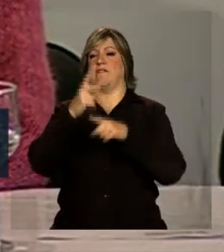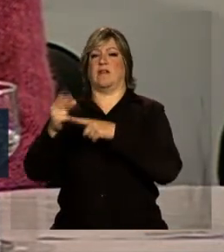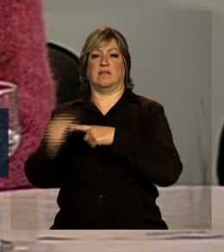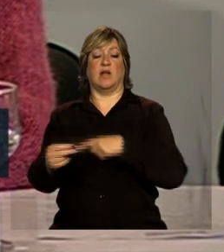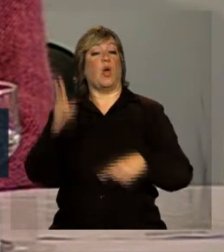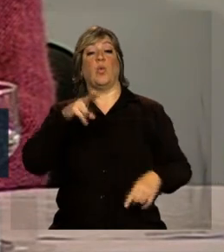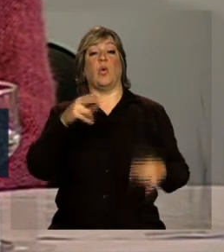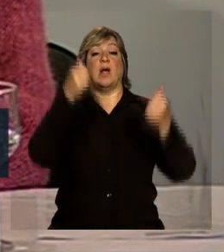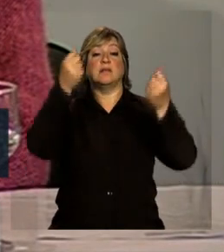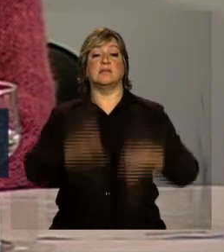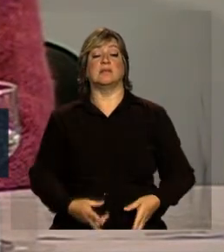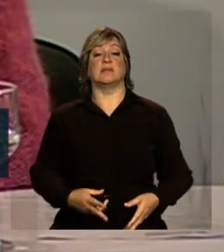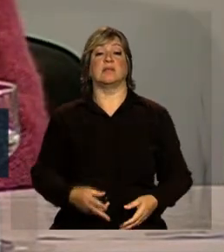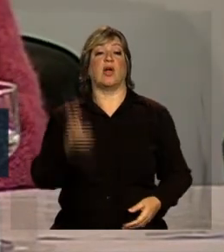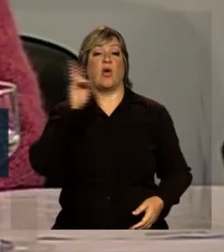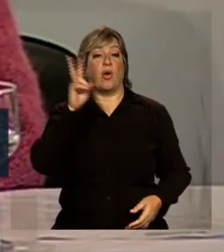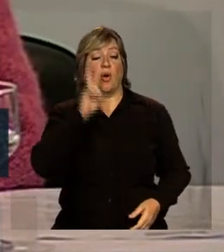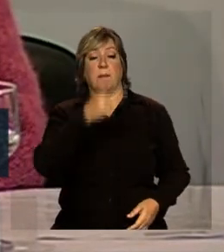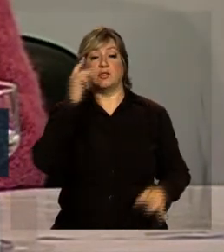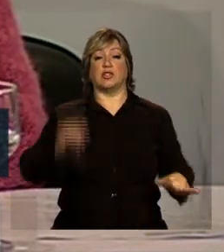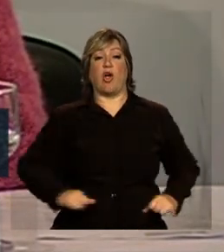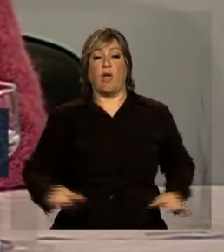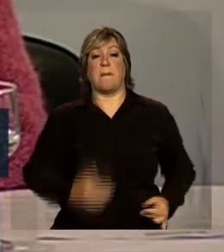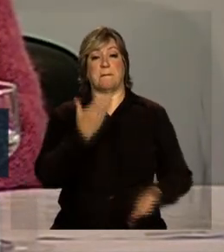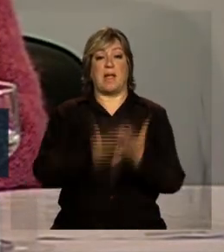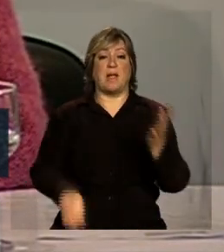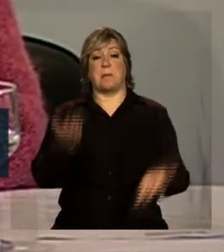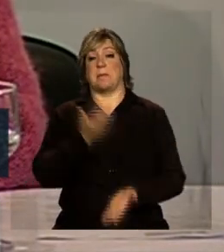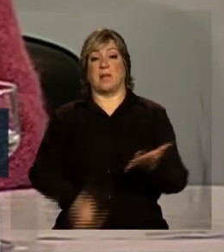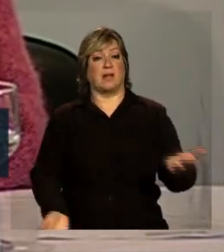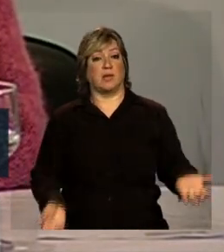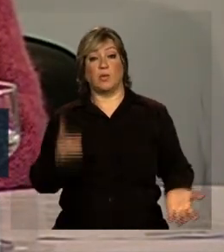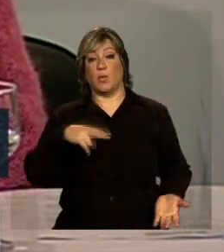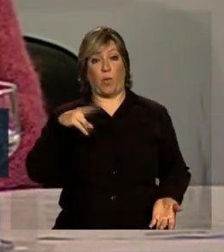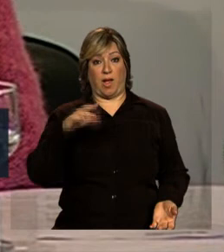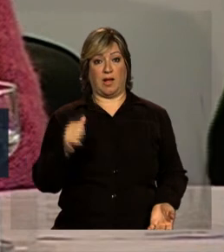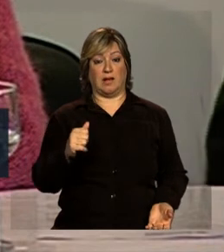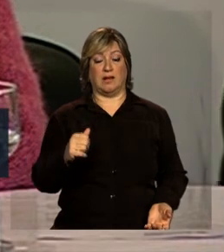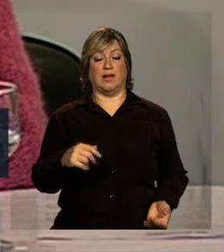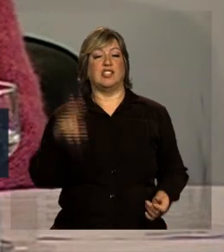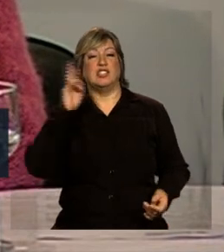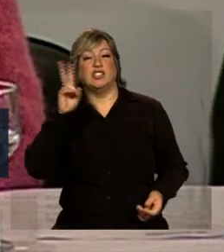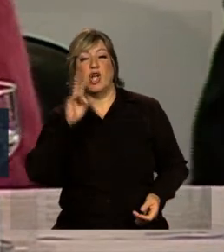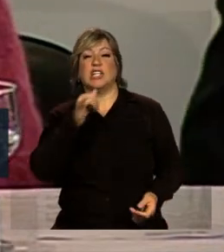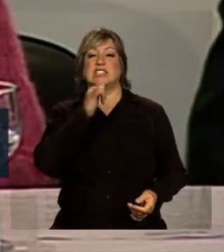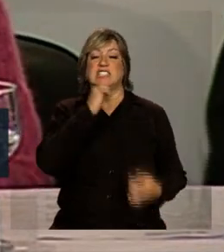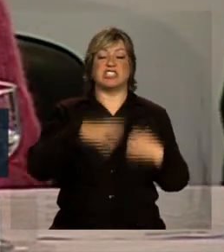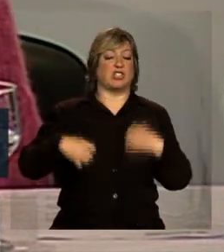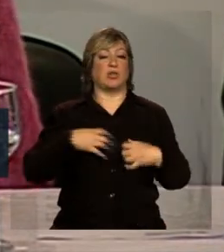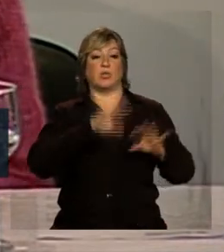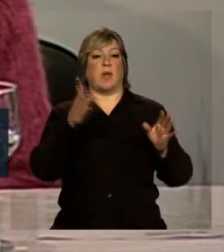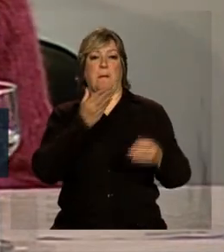conta a história dos vencidos. Não se conta a história que nos incomoda. Não se quer